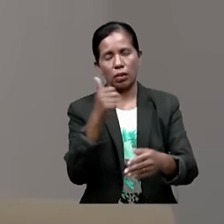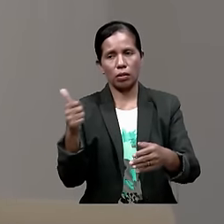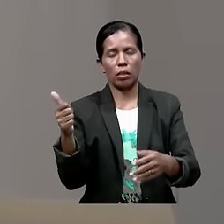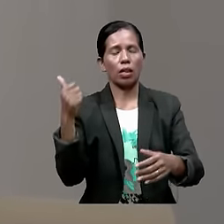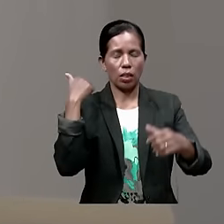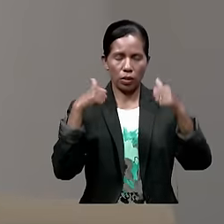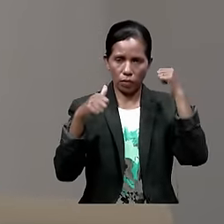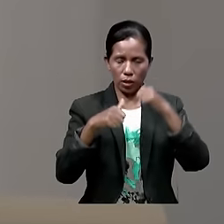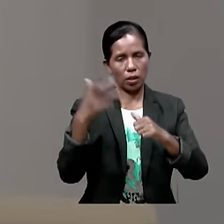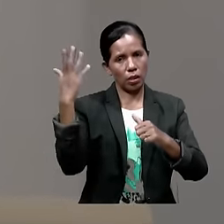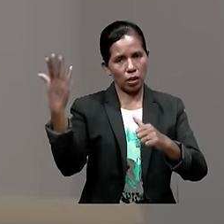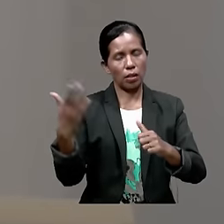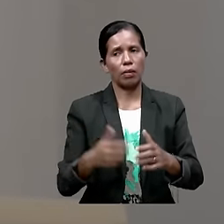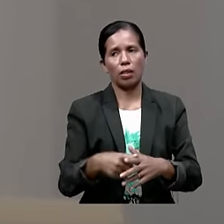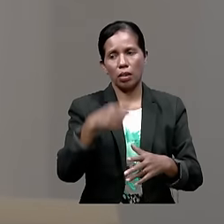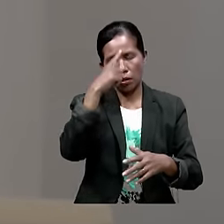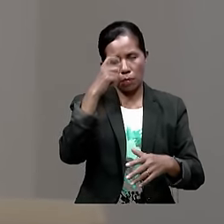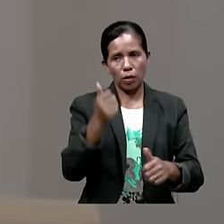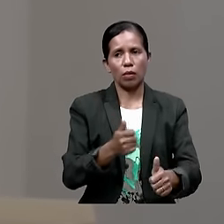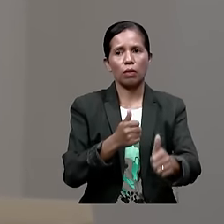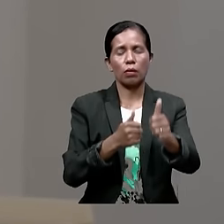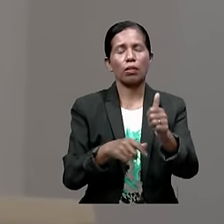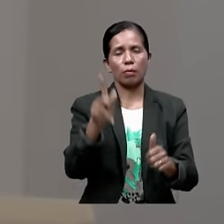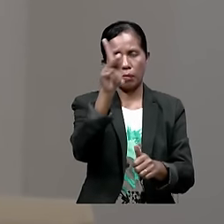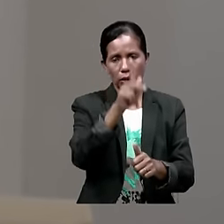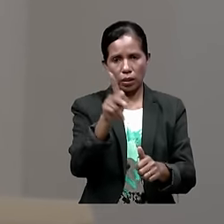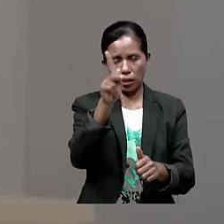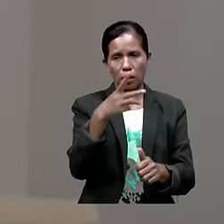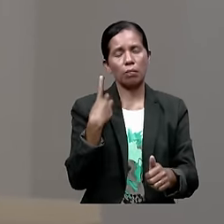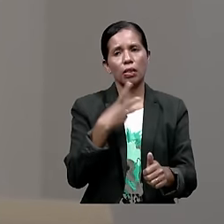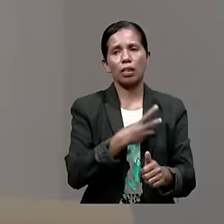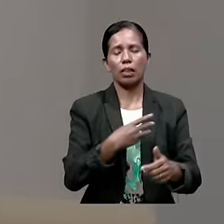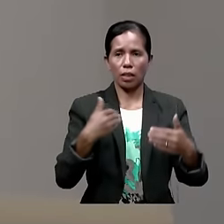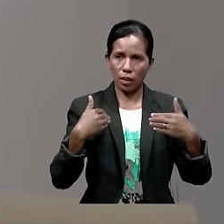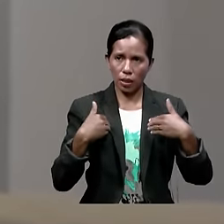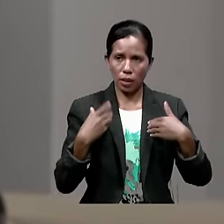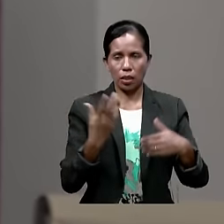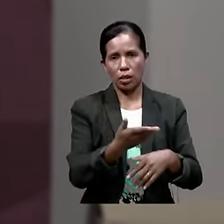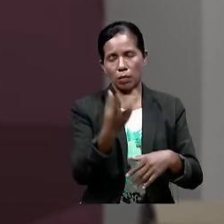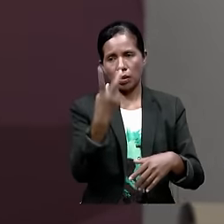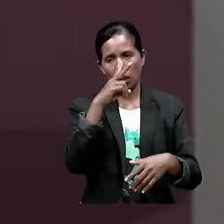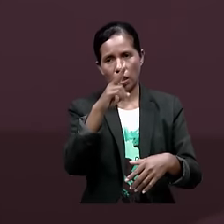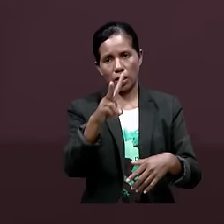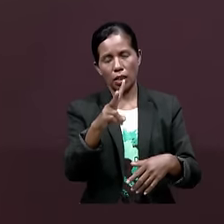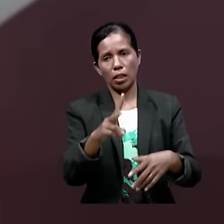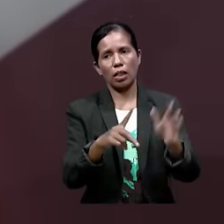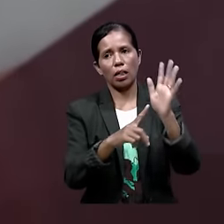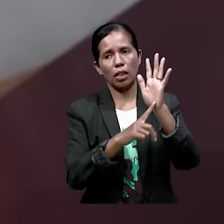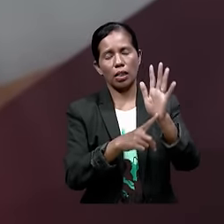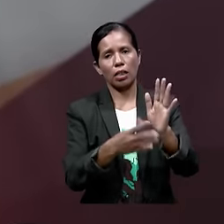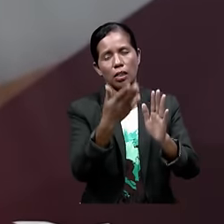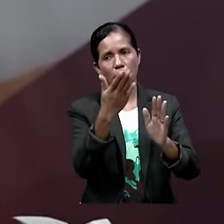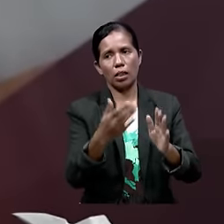atividade de treino. Também não é uma baseia para pesquisa de bem. Ita aí, ha? Ita pode ser que ela reta ainda não é. Mas ia não vai,